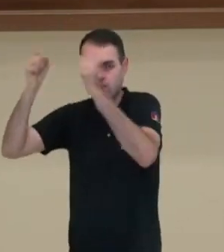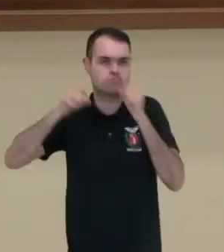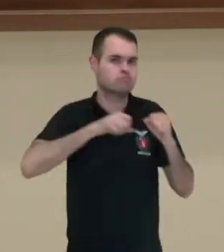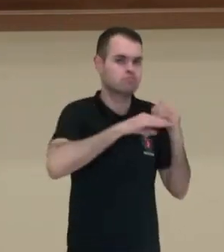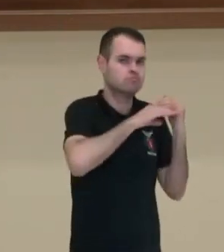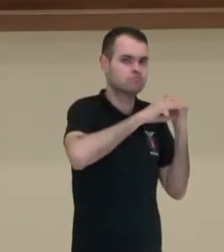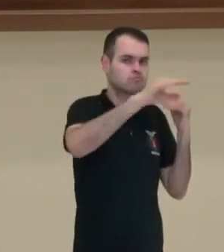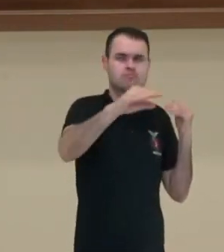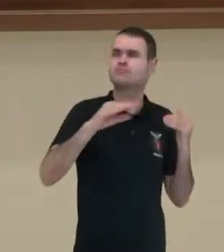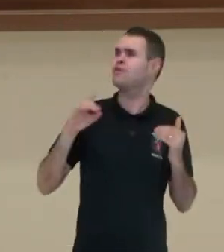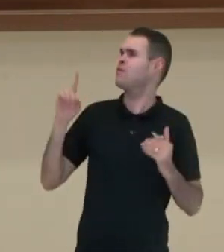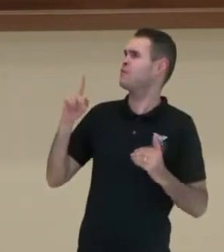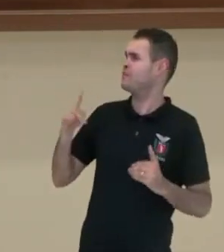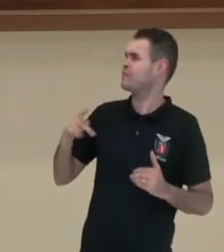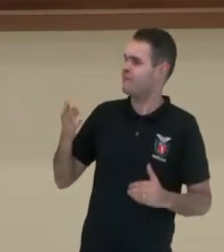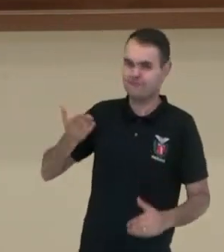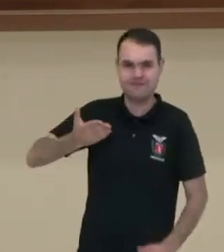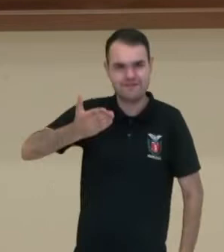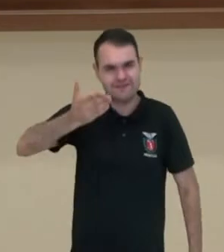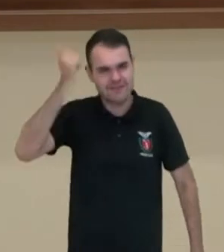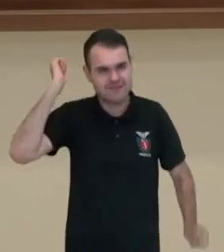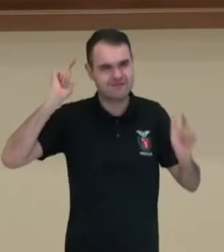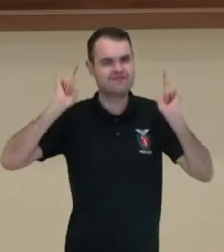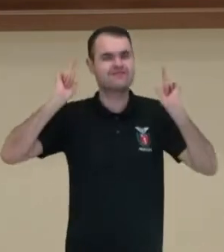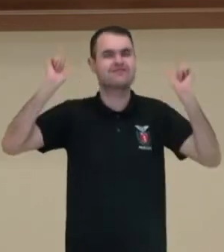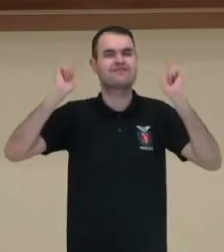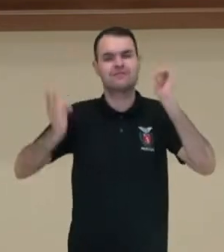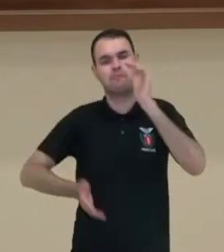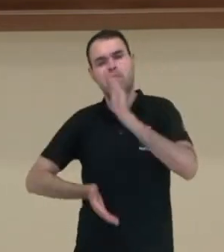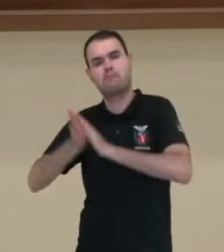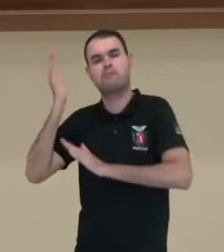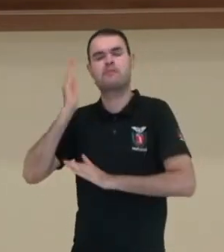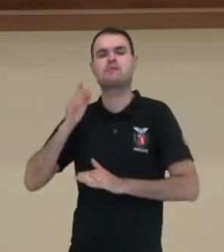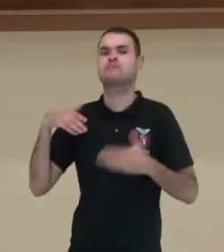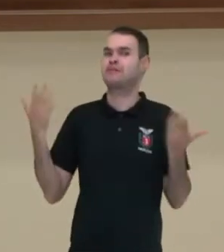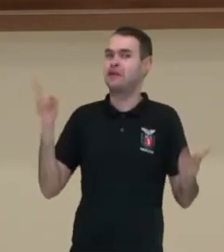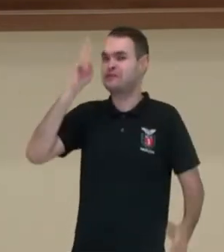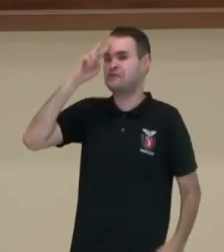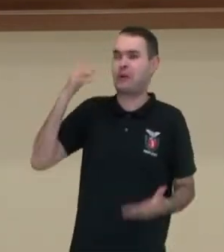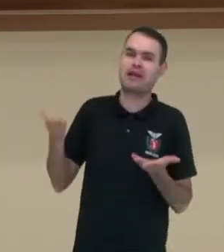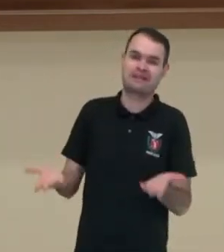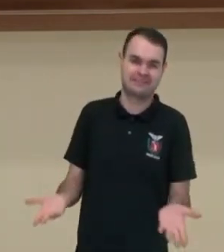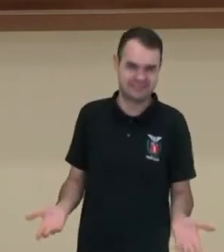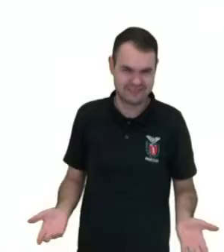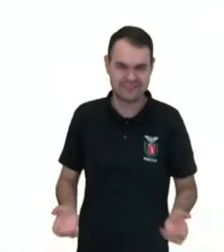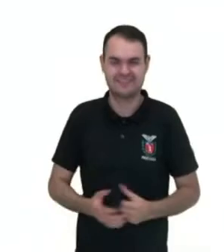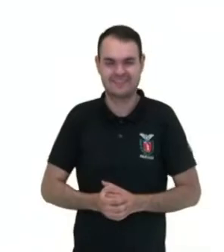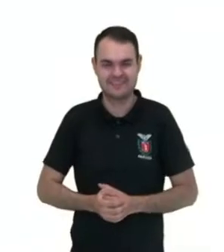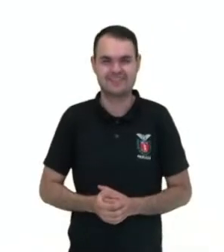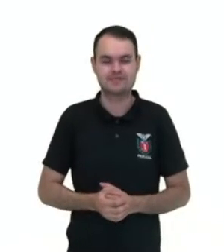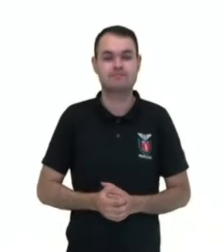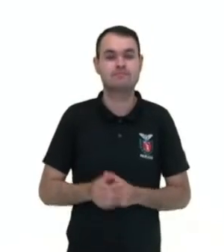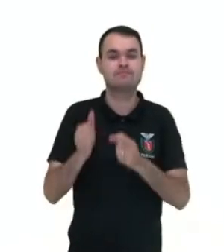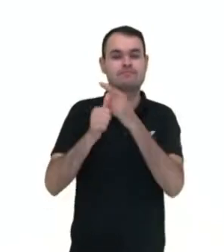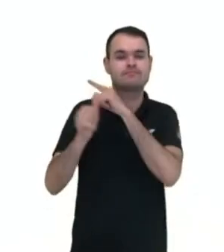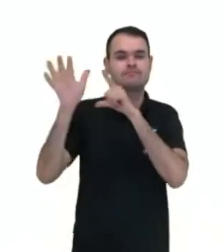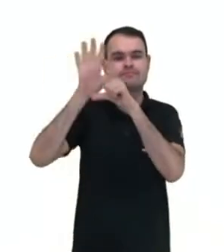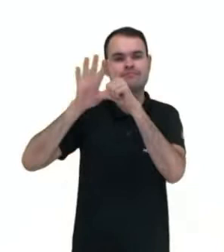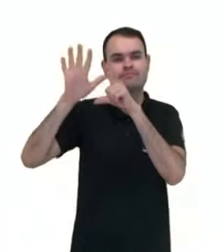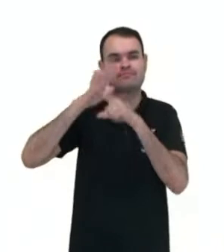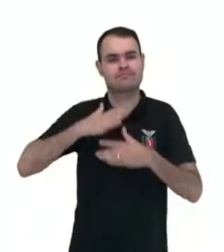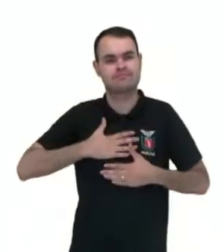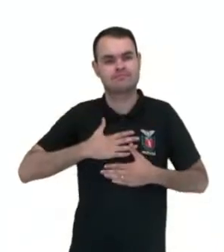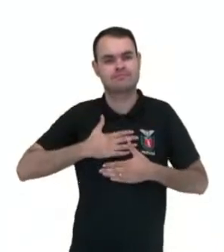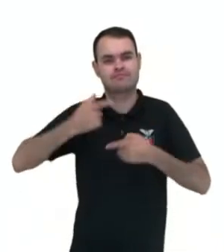permanência. Ô louco, professor, bora lá, embarca nessa aventura, vamos conhecer que história é essa. Primeira imagem, gostaria de discutir